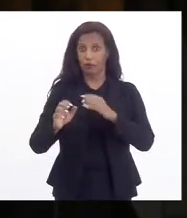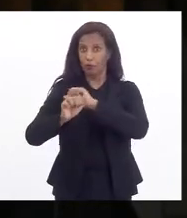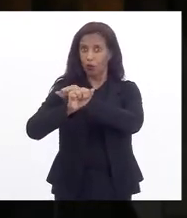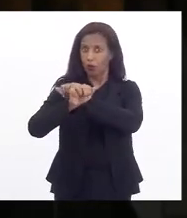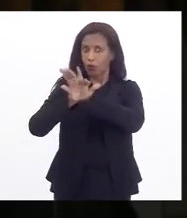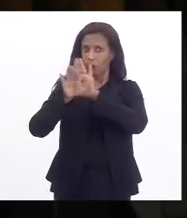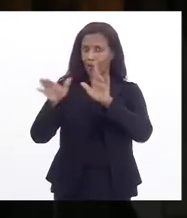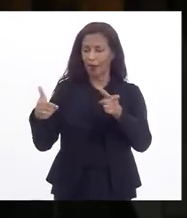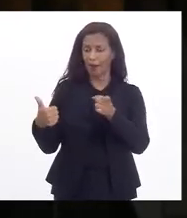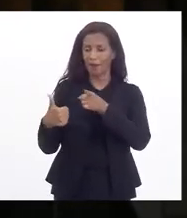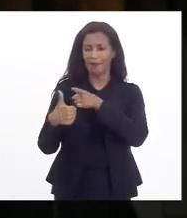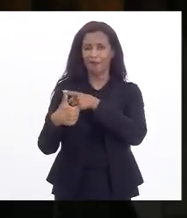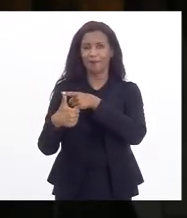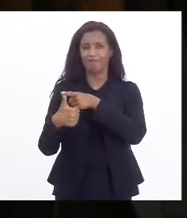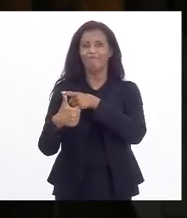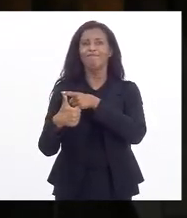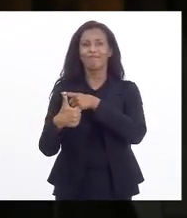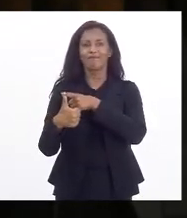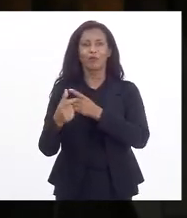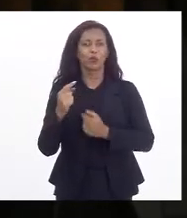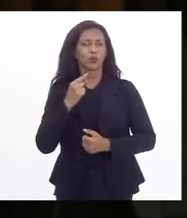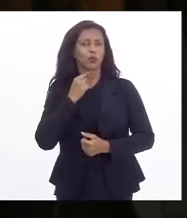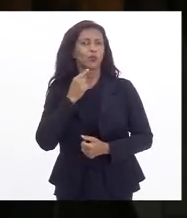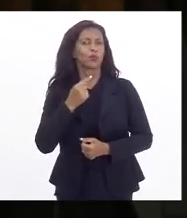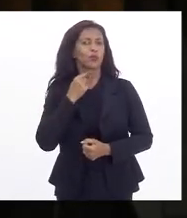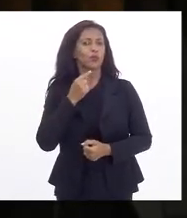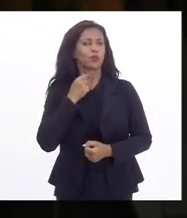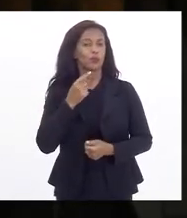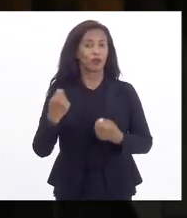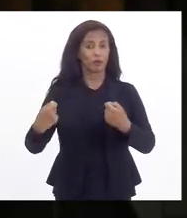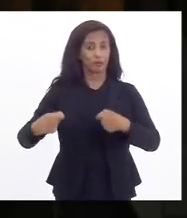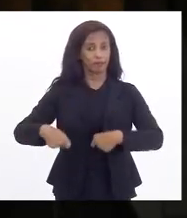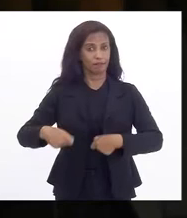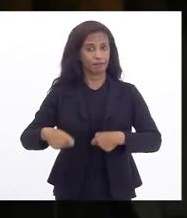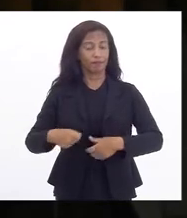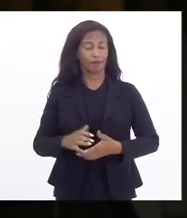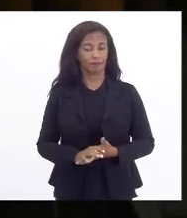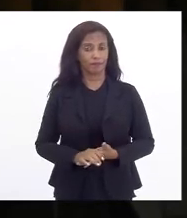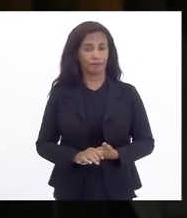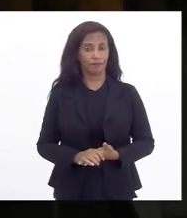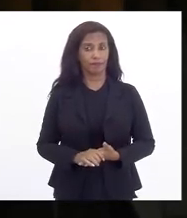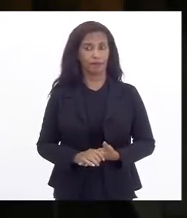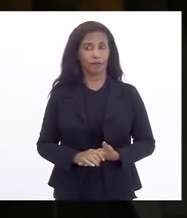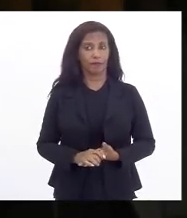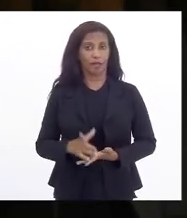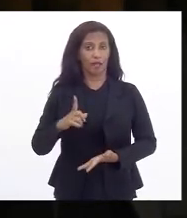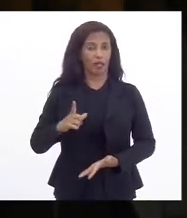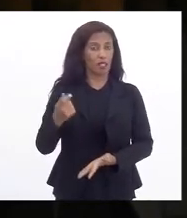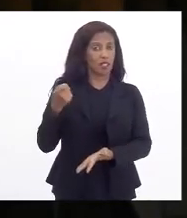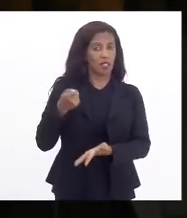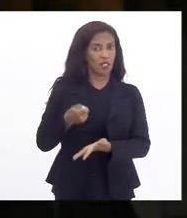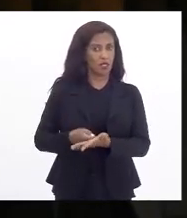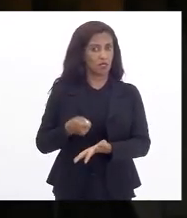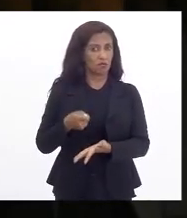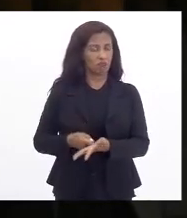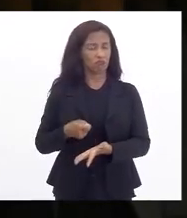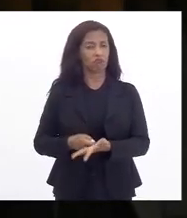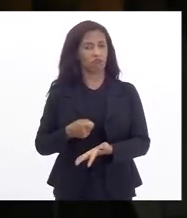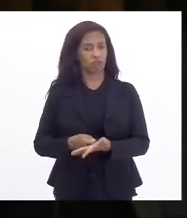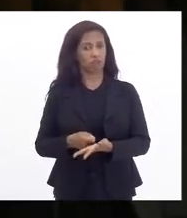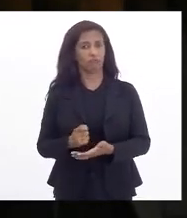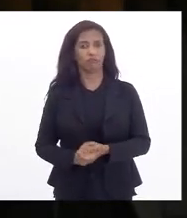que a primeira questão é que deveríamos o exigir